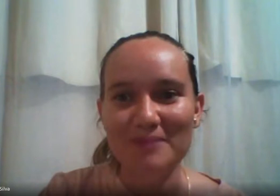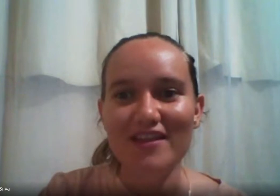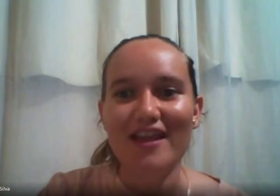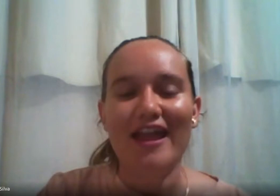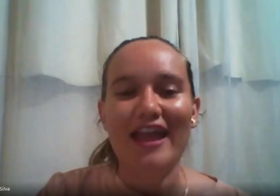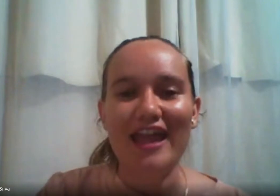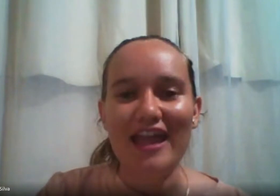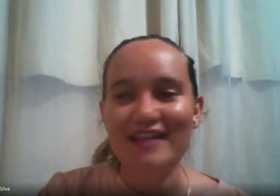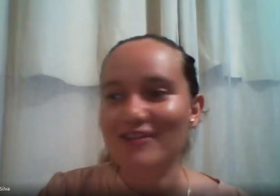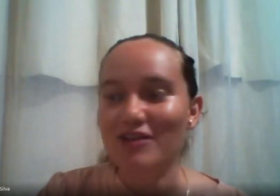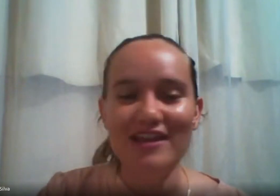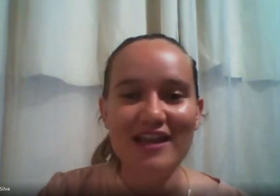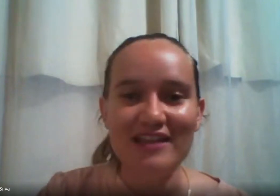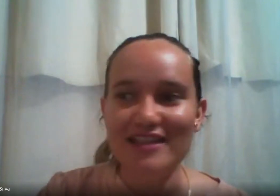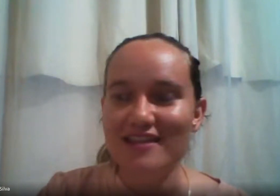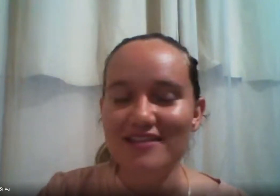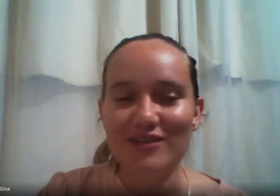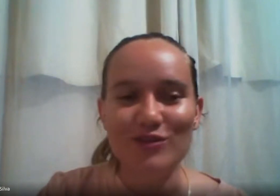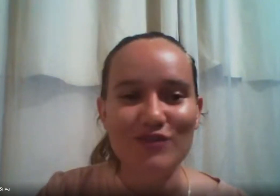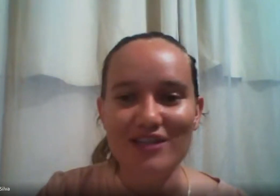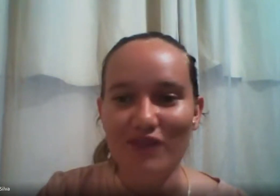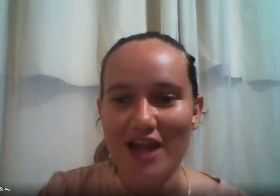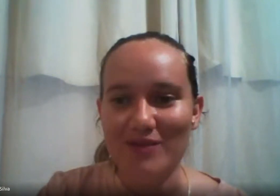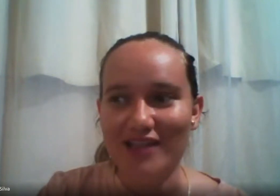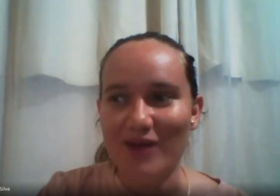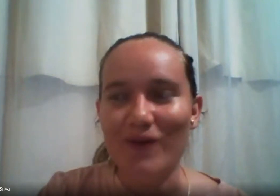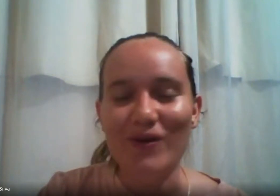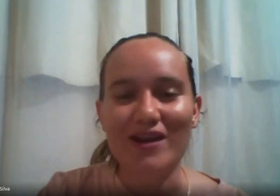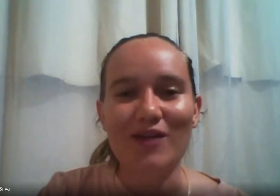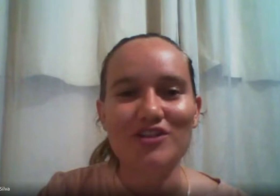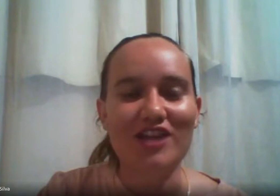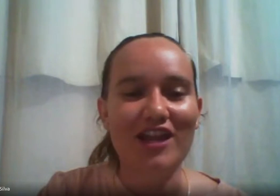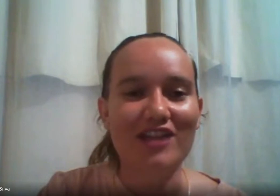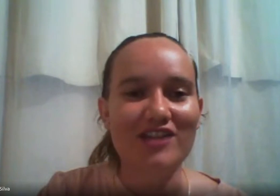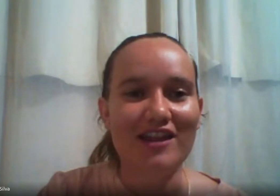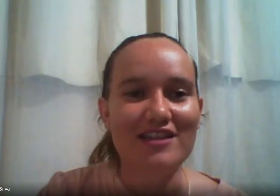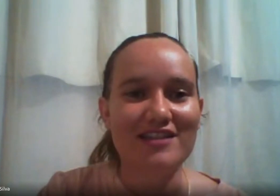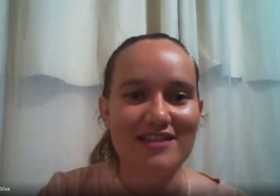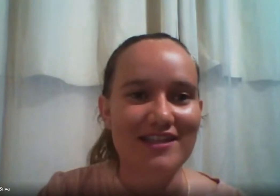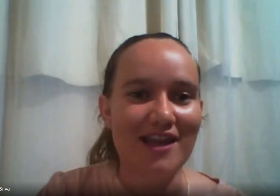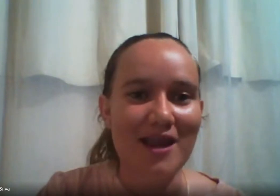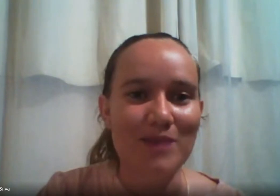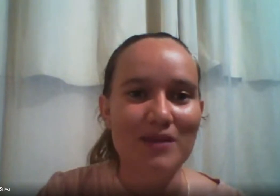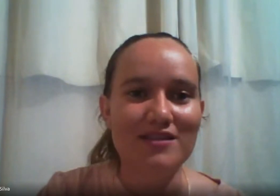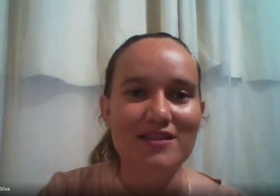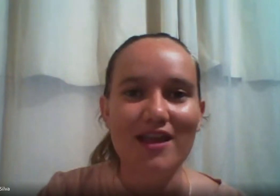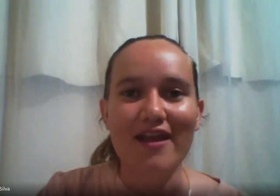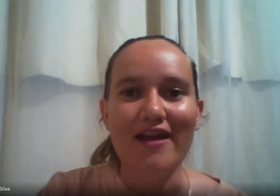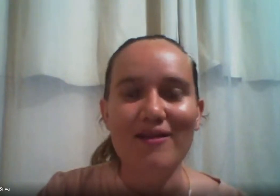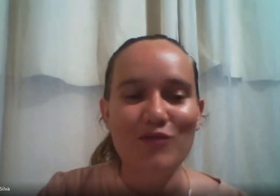também. Eu queria agradecer a todos vocês que ficaram até agora, né, com a gente, agradecer às